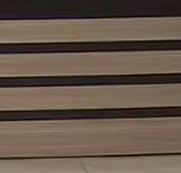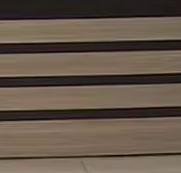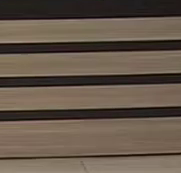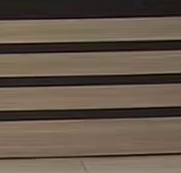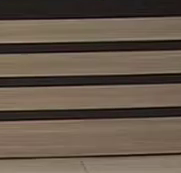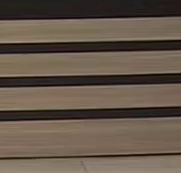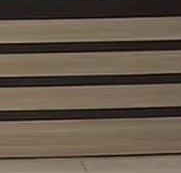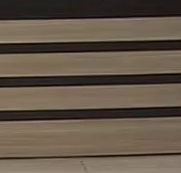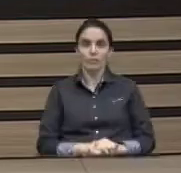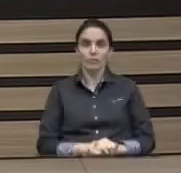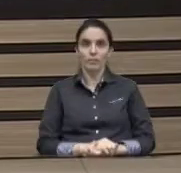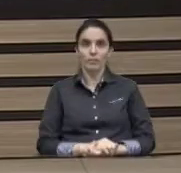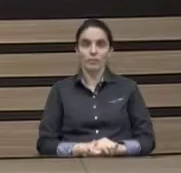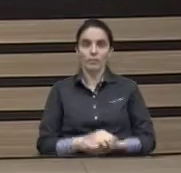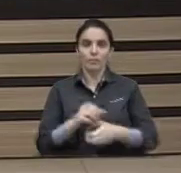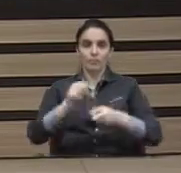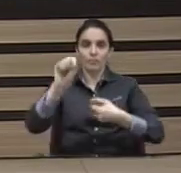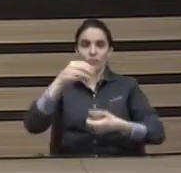Ofício